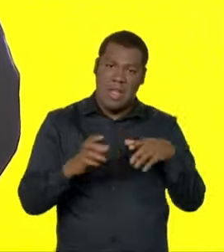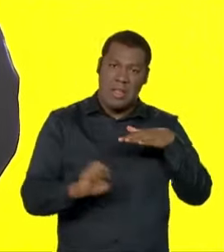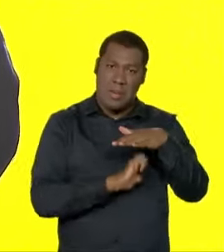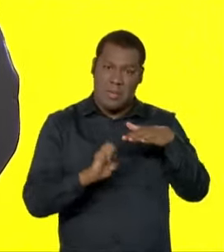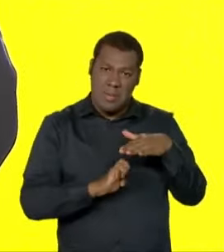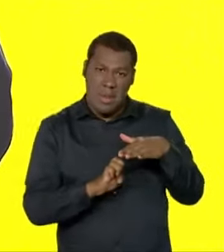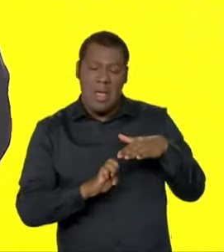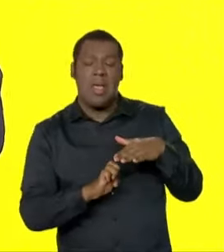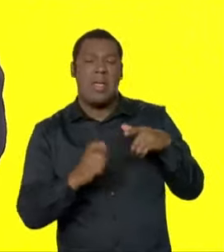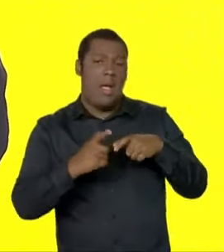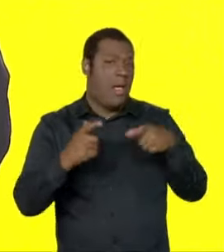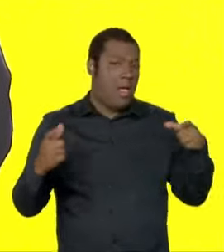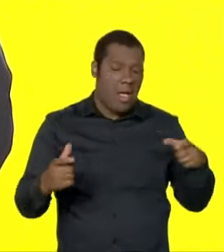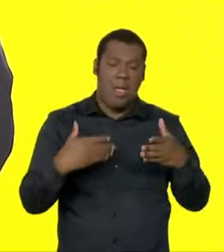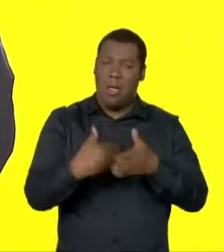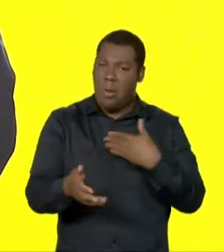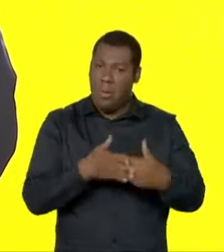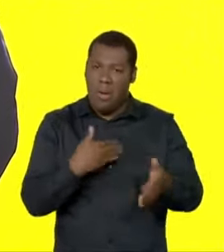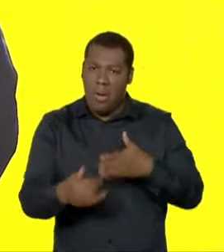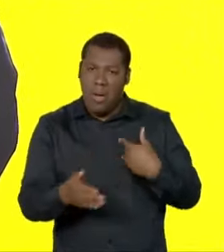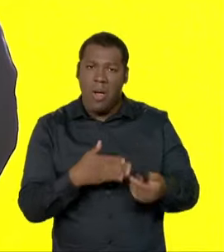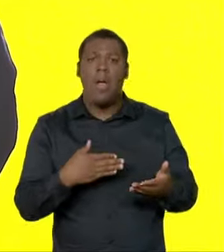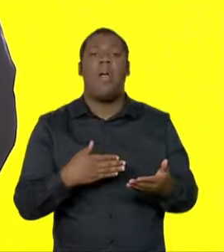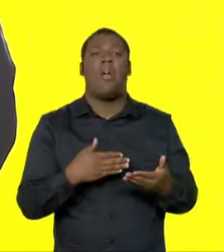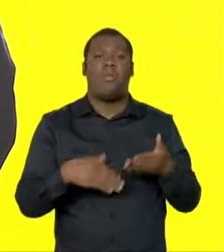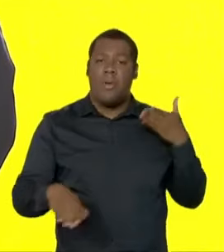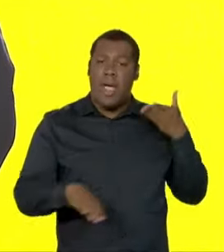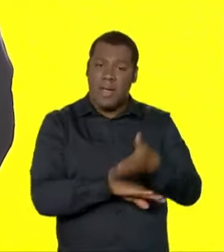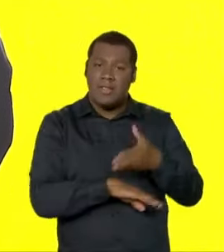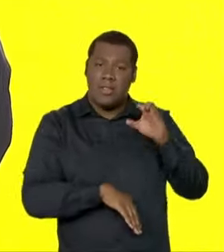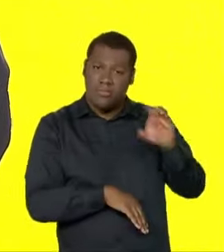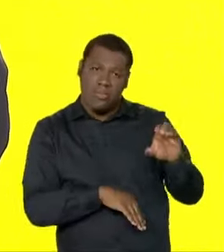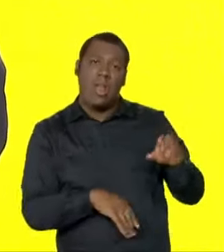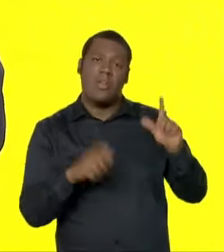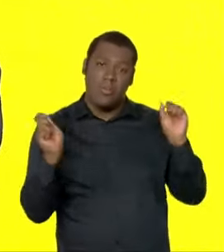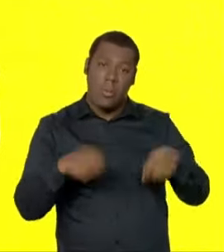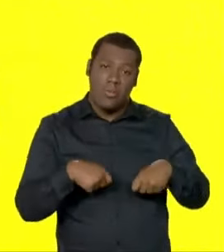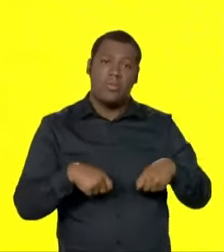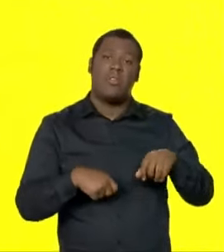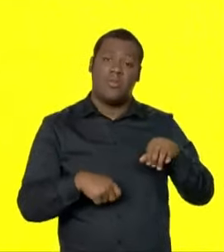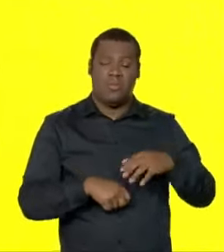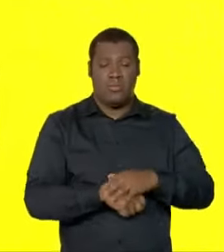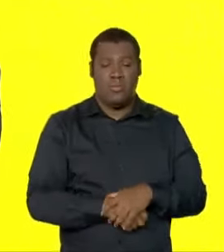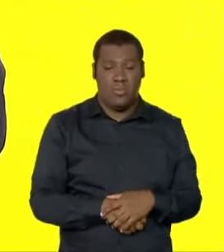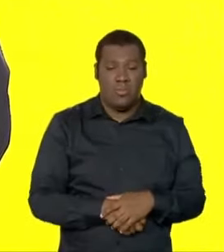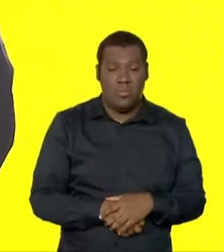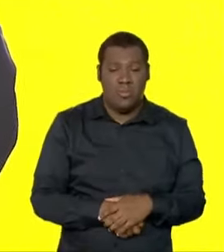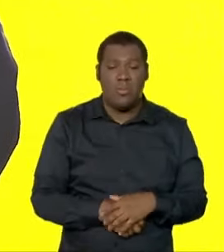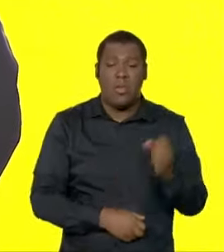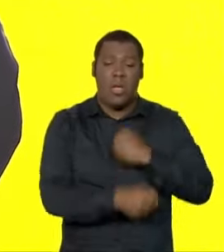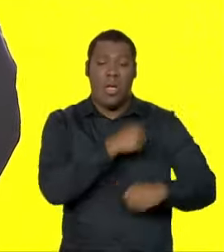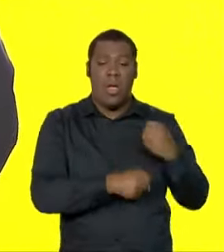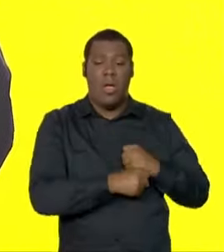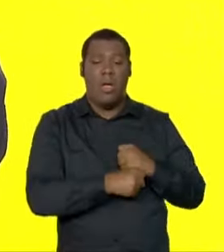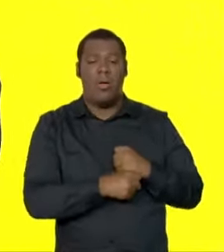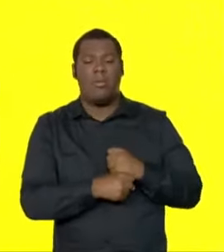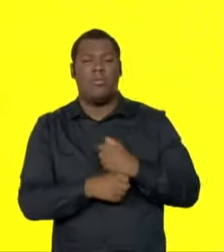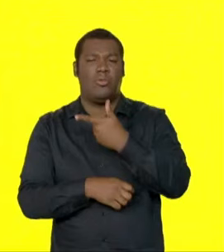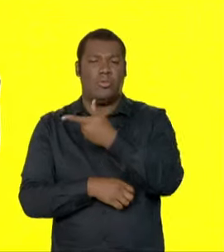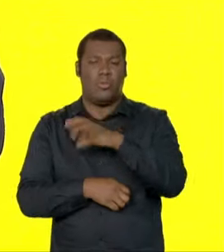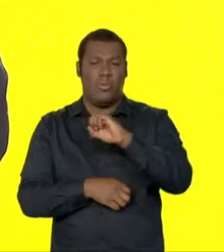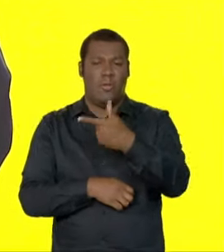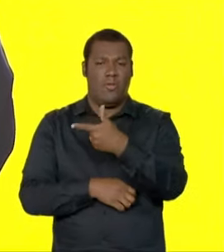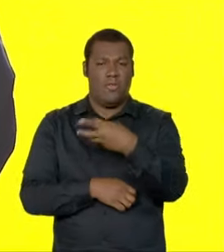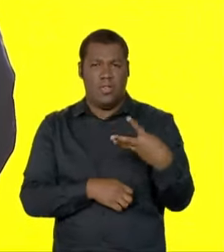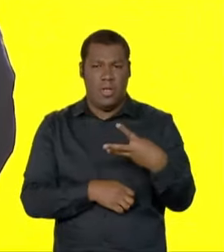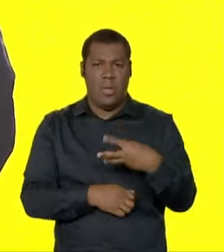empreendedor e o grande empreendedor. O juros é um inimigo comum. Eu quero destacar que em 2023,